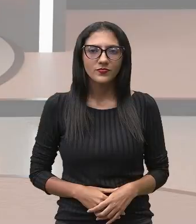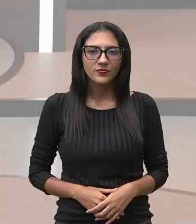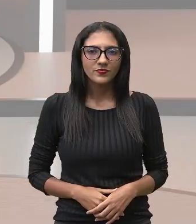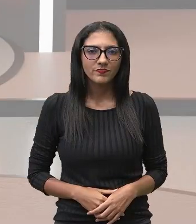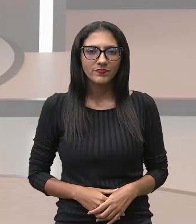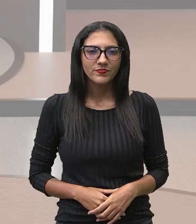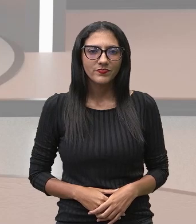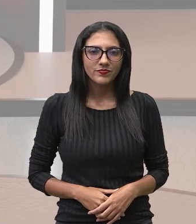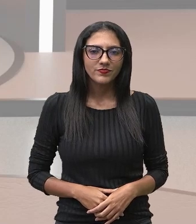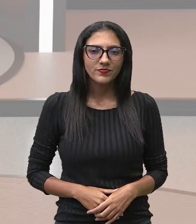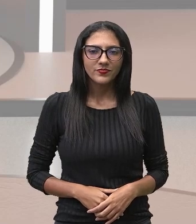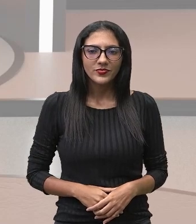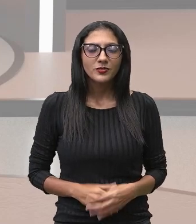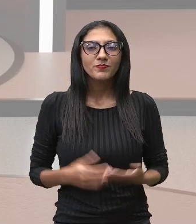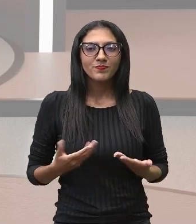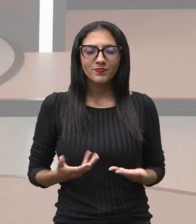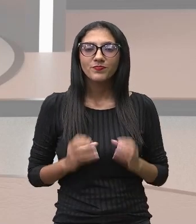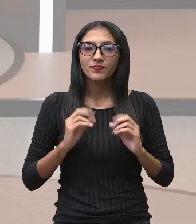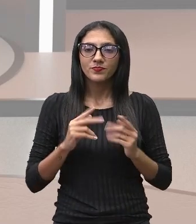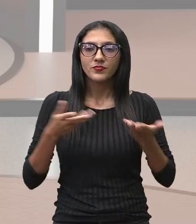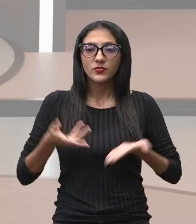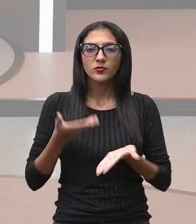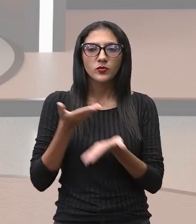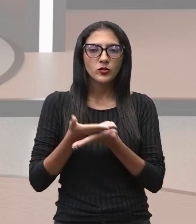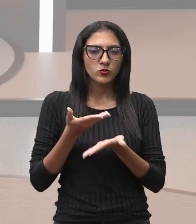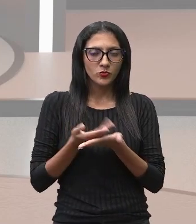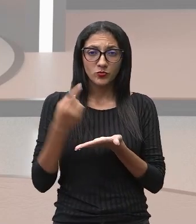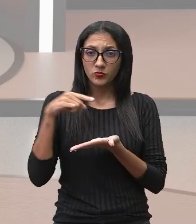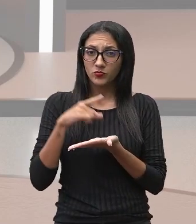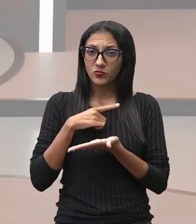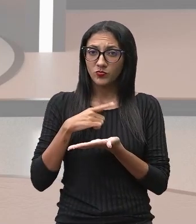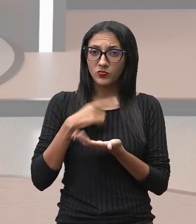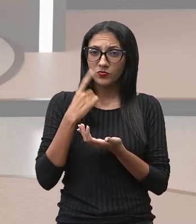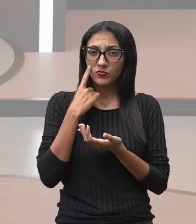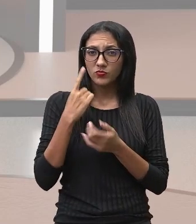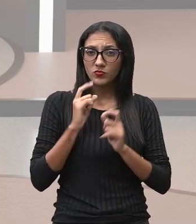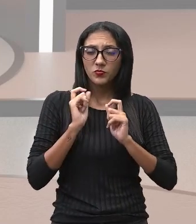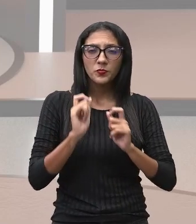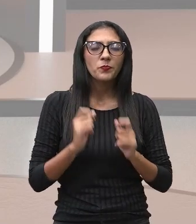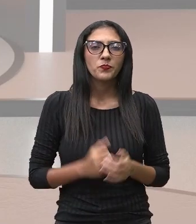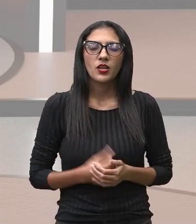Muito bem, gente. Então, nesta aula, nós iremos